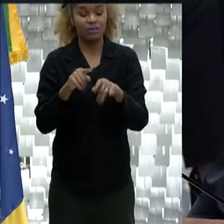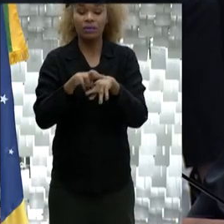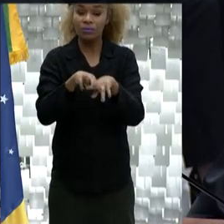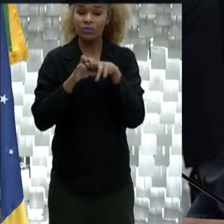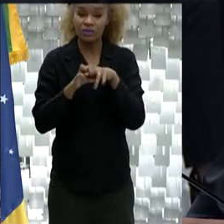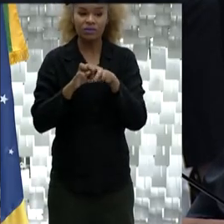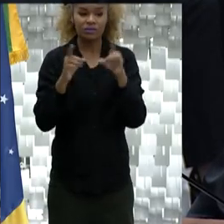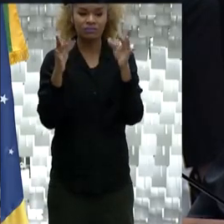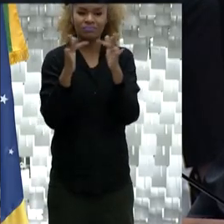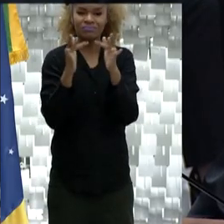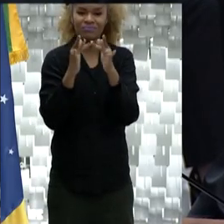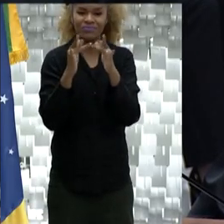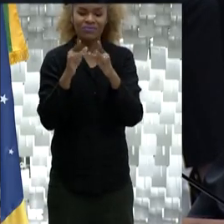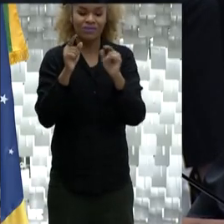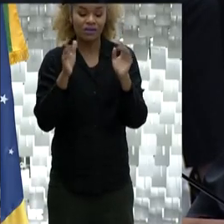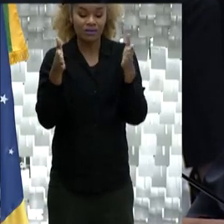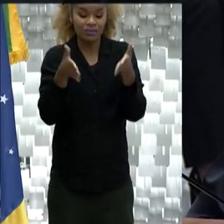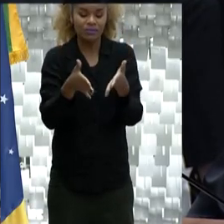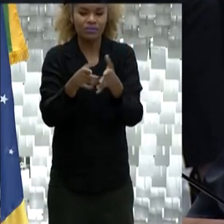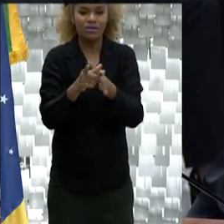edição de precedentes.